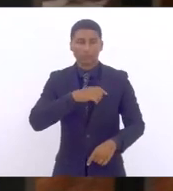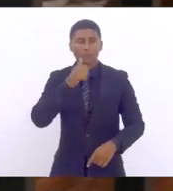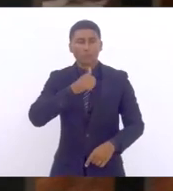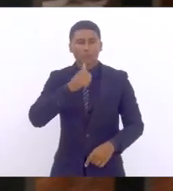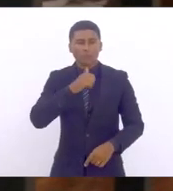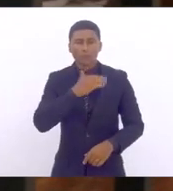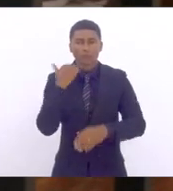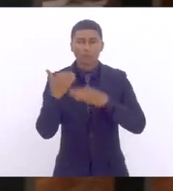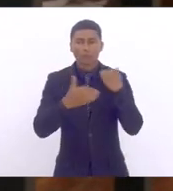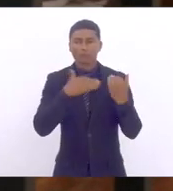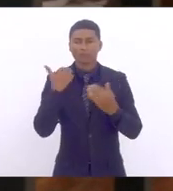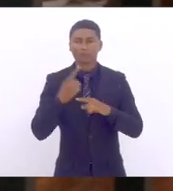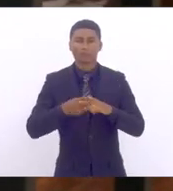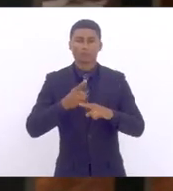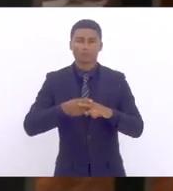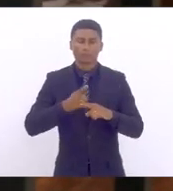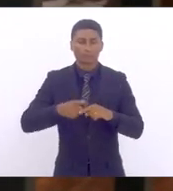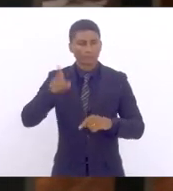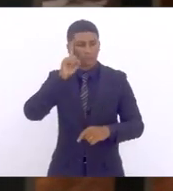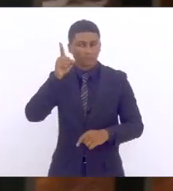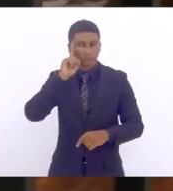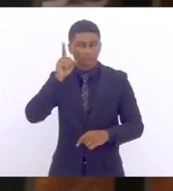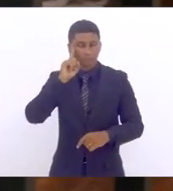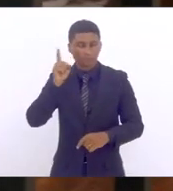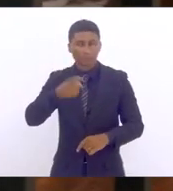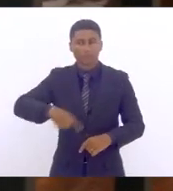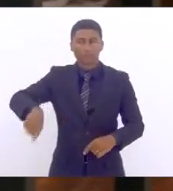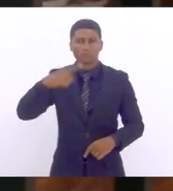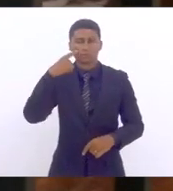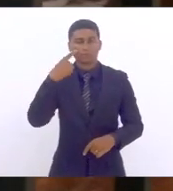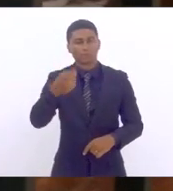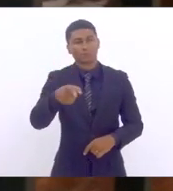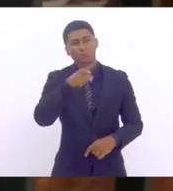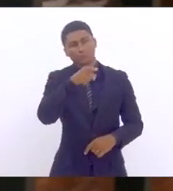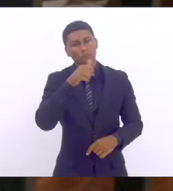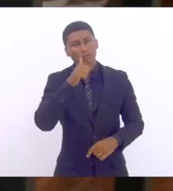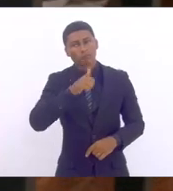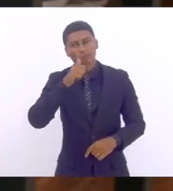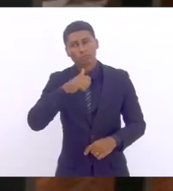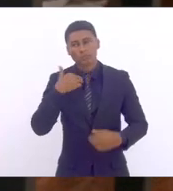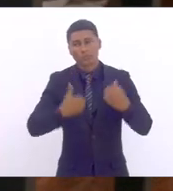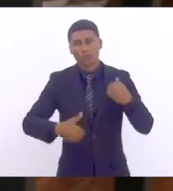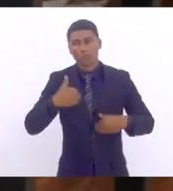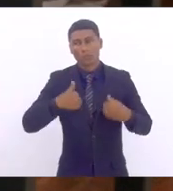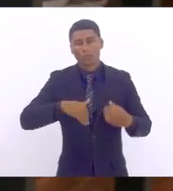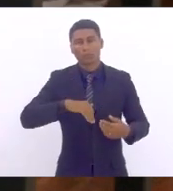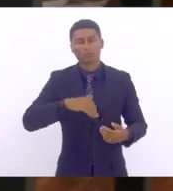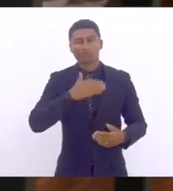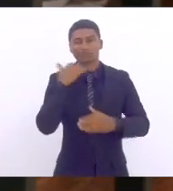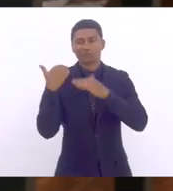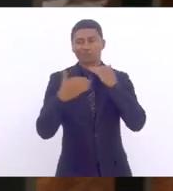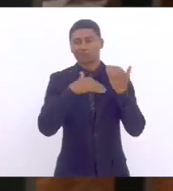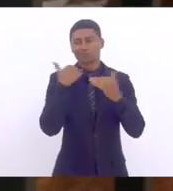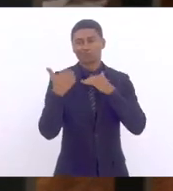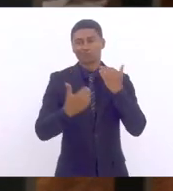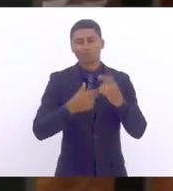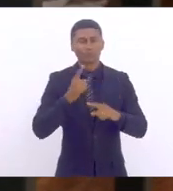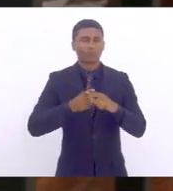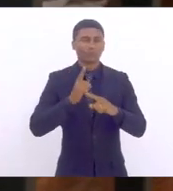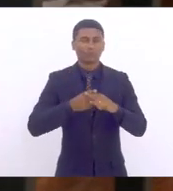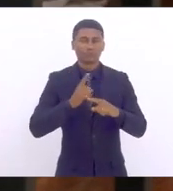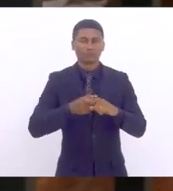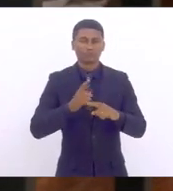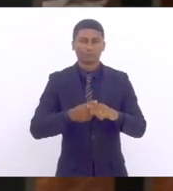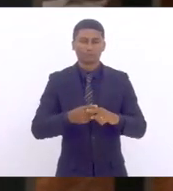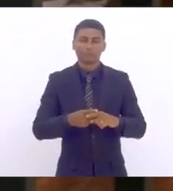pois, diariamente, a gente vê nos noticiários corpos de mulheres tombando por conta de algo que